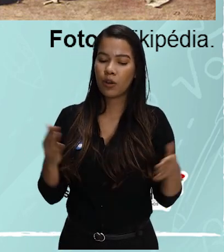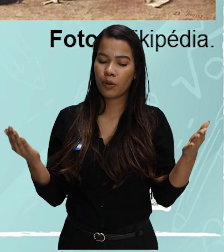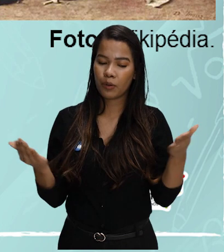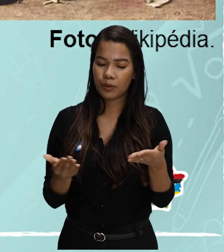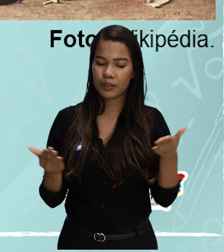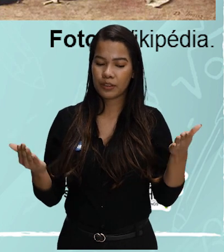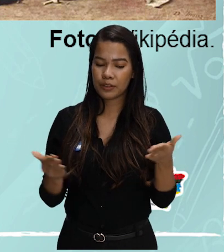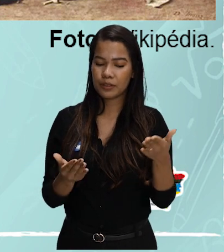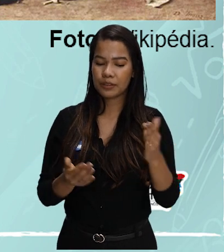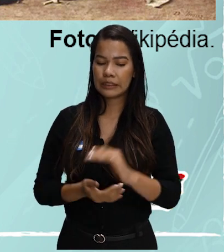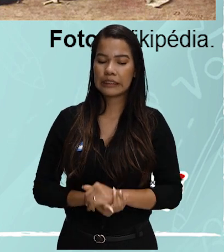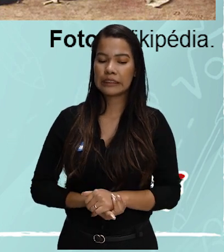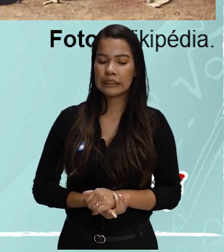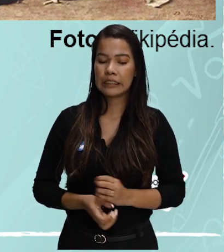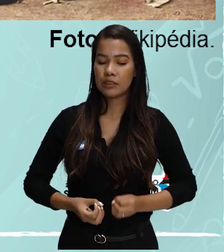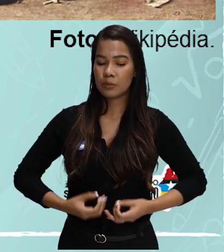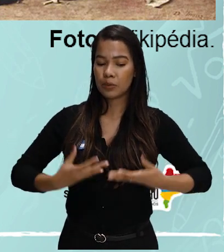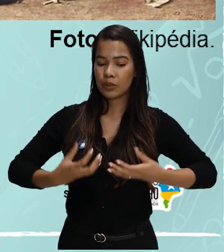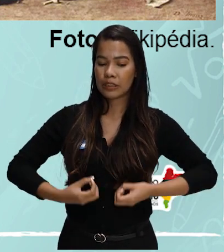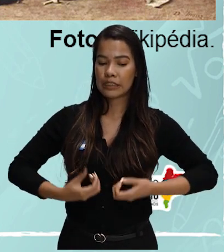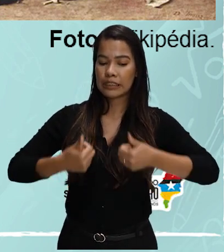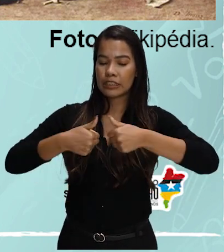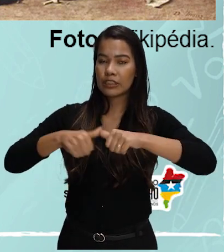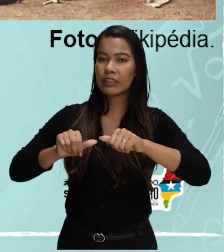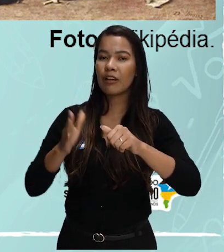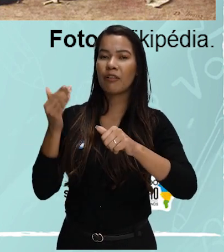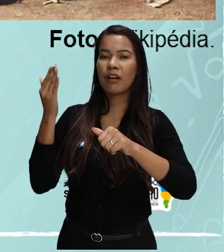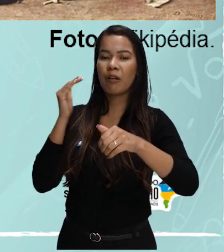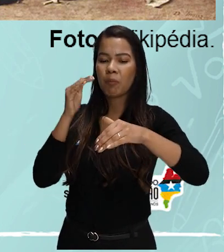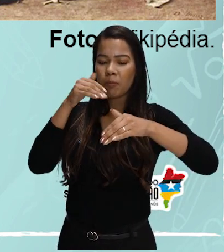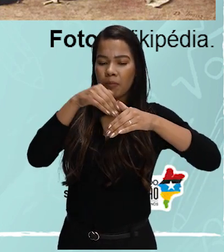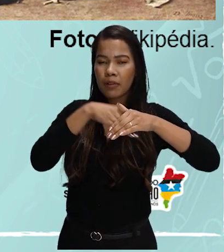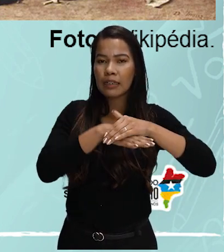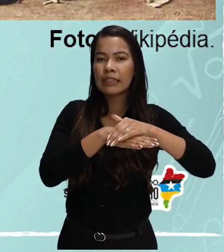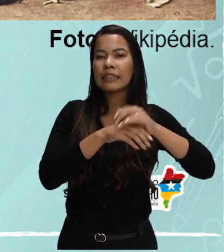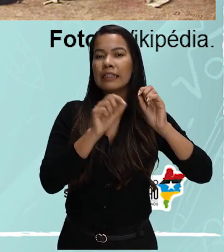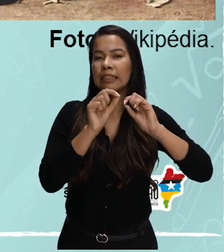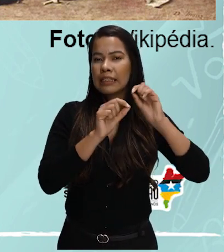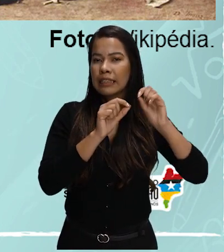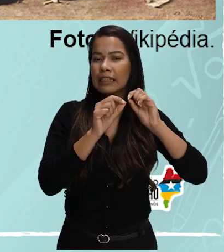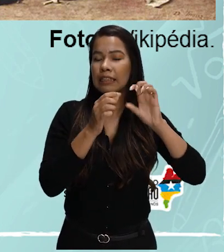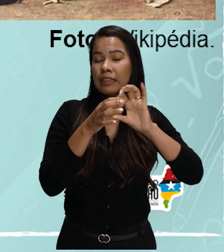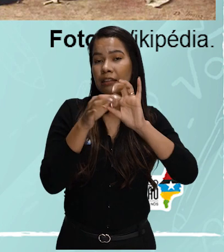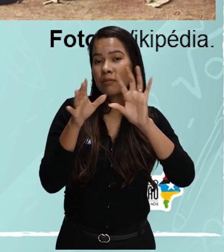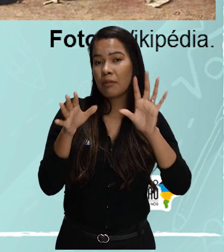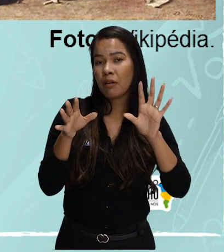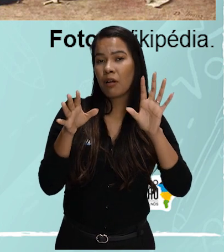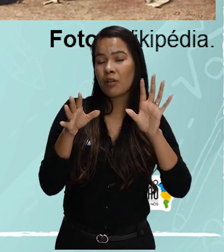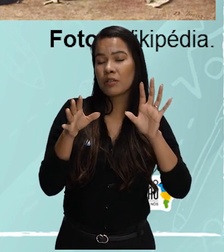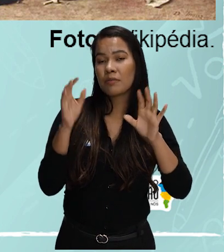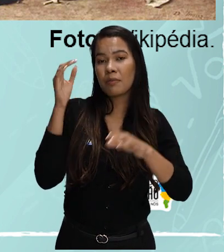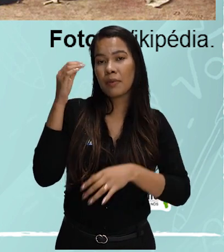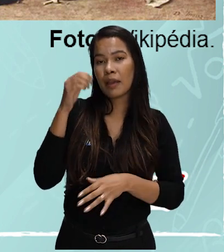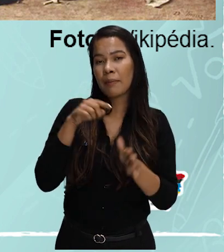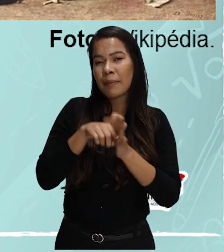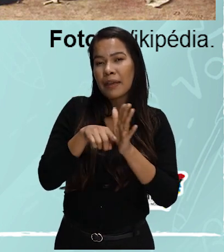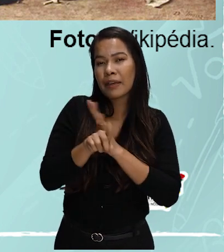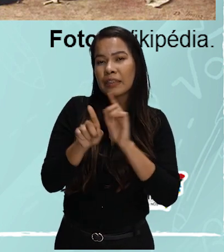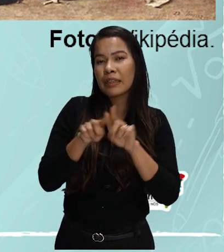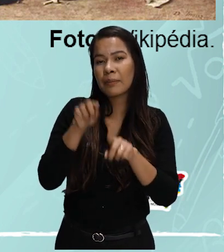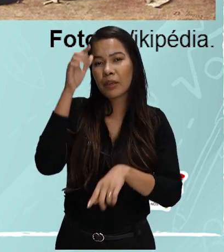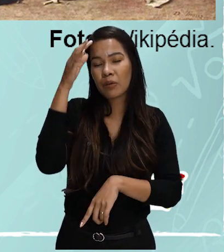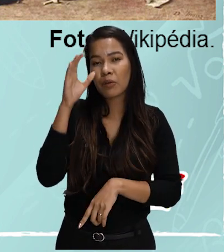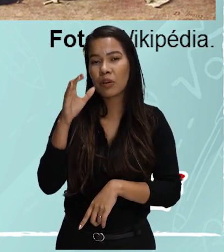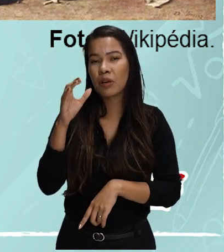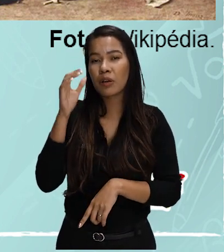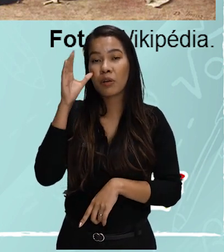Atualmente, são as produções que estavam guardadas que permitiam aos pesquisadores e aos curiosos entenderem um pouco